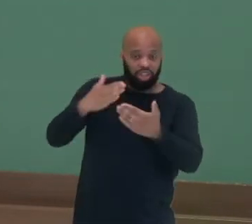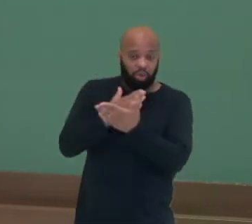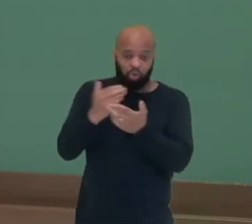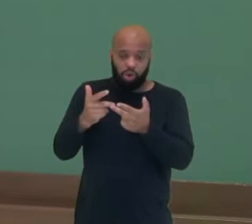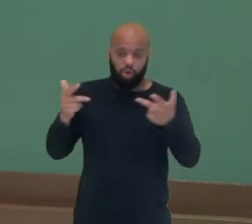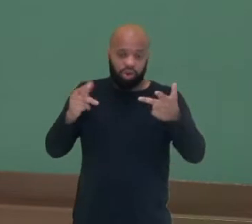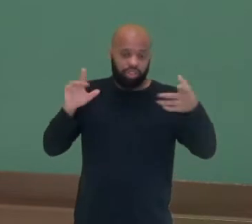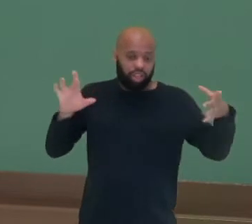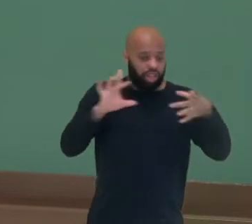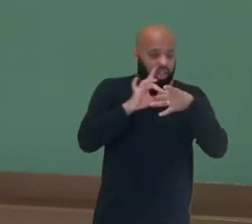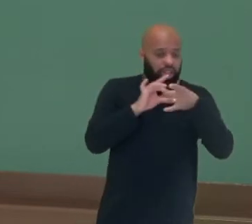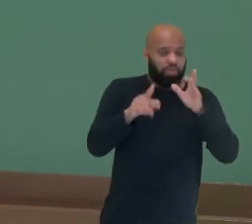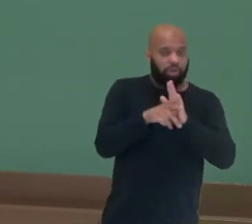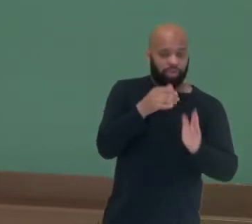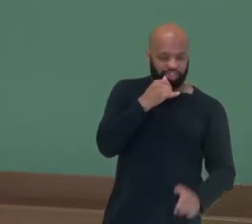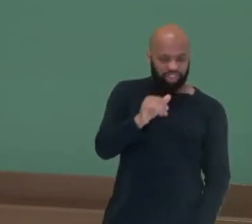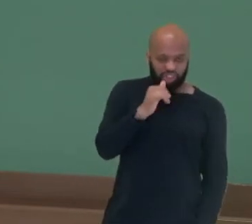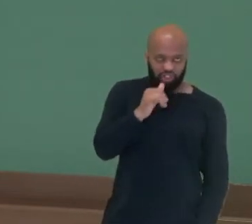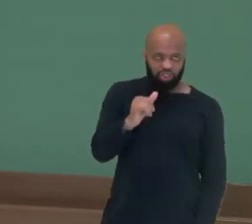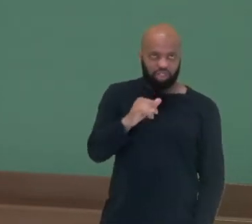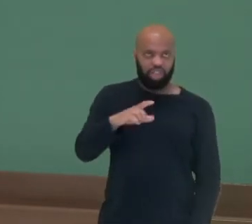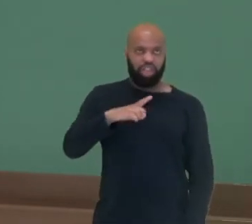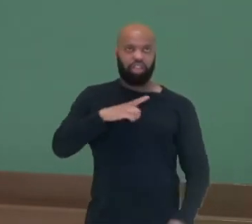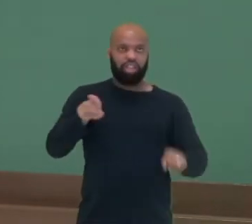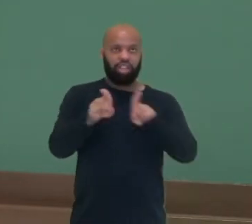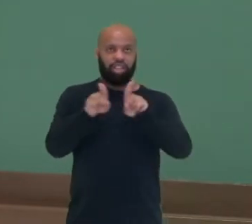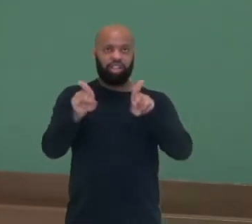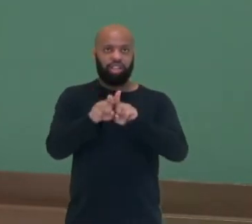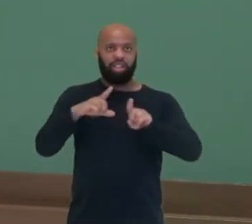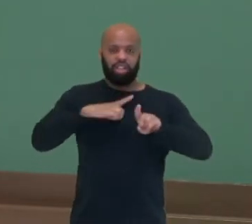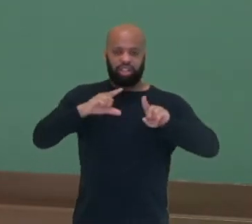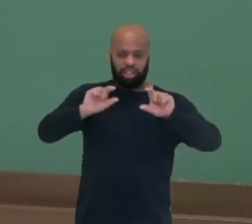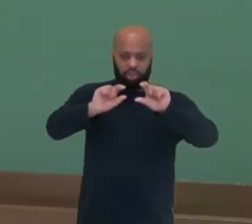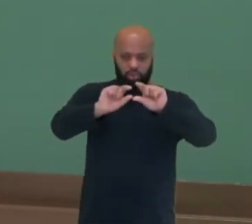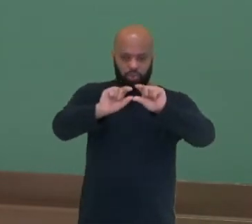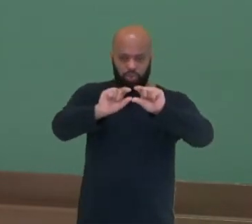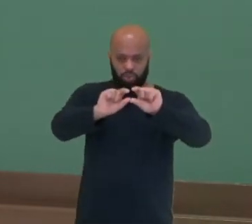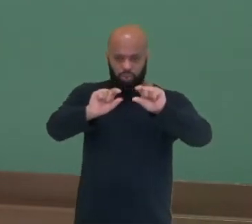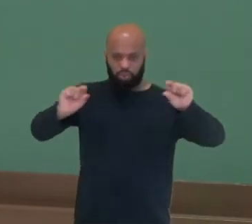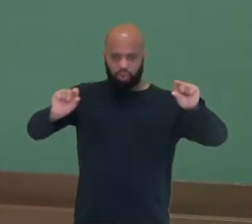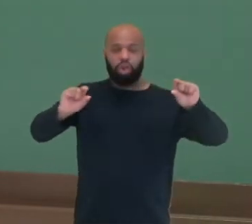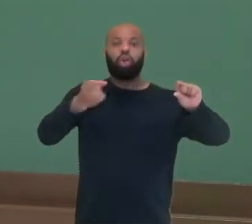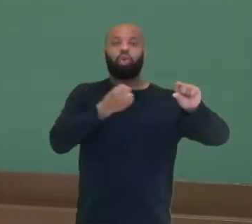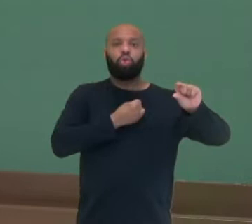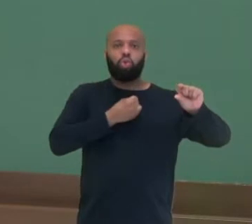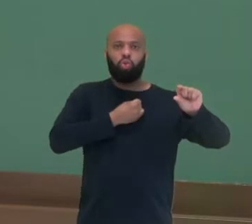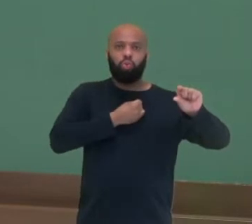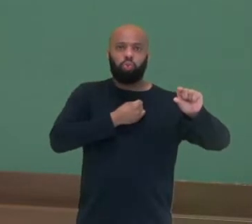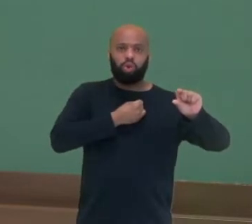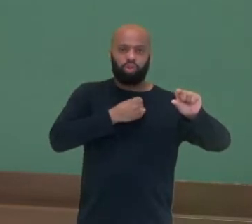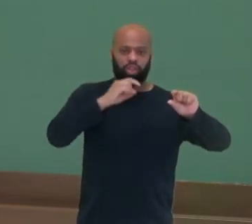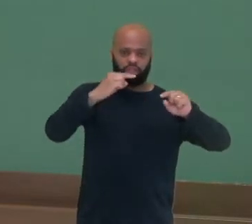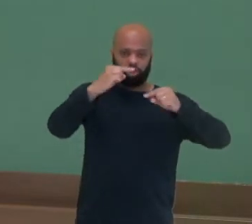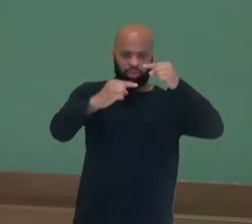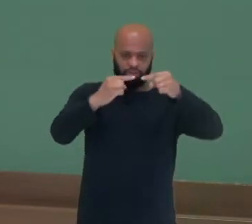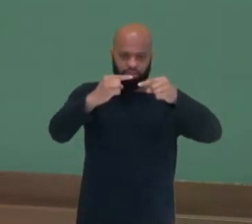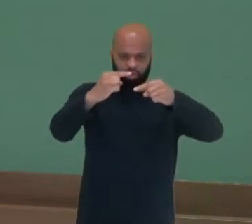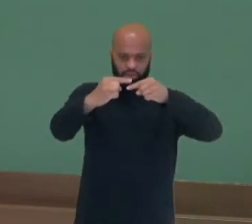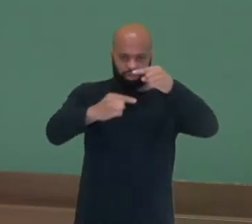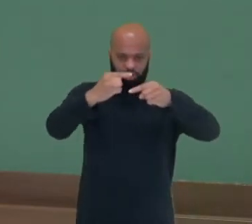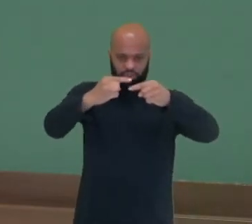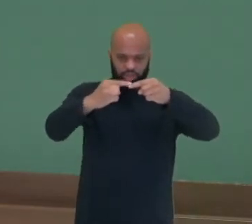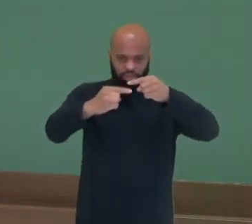eletroeletrônicos. E ele tem um painel com números que fica rodando conforme o consumo. Se tem poucos equipamentos ligados,